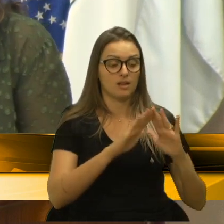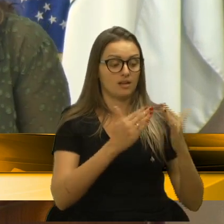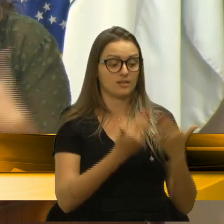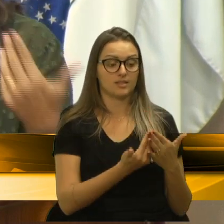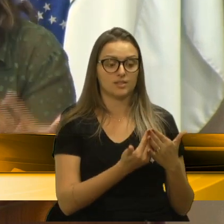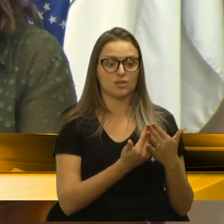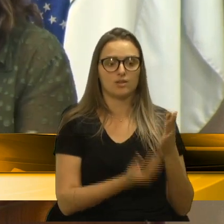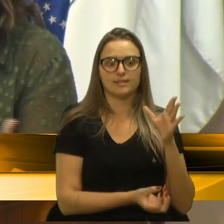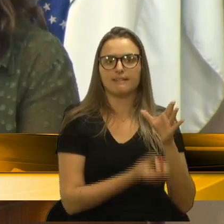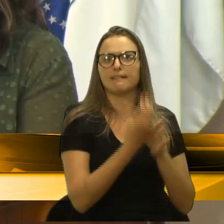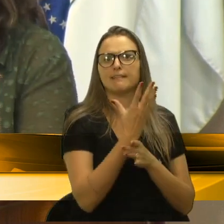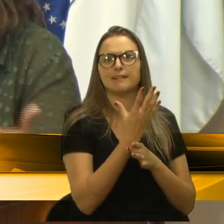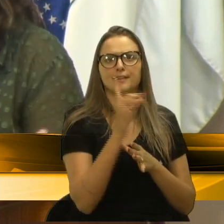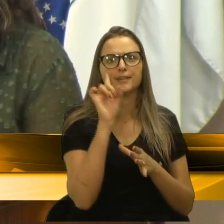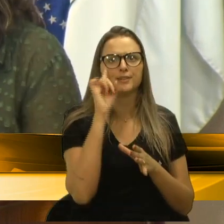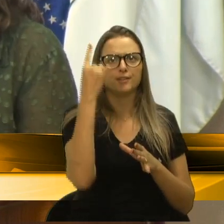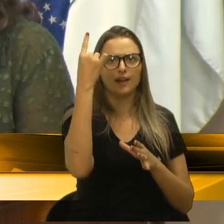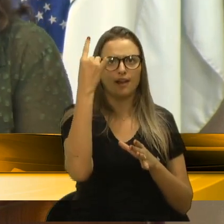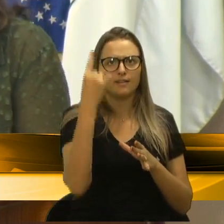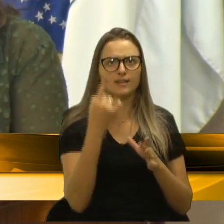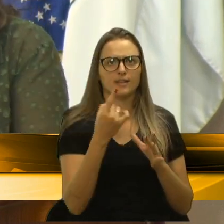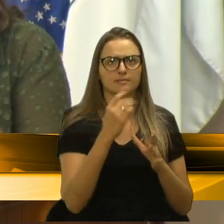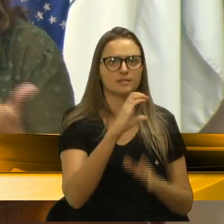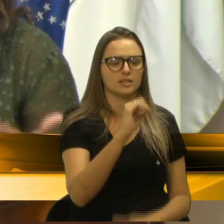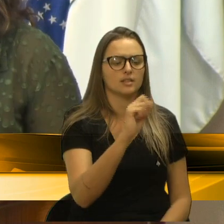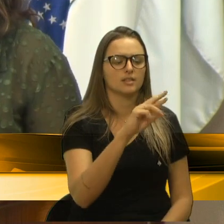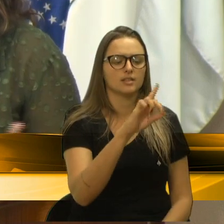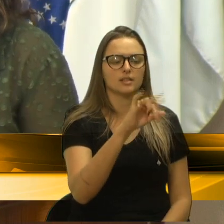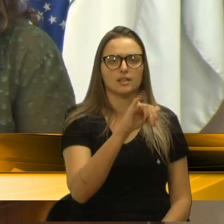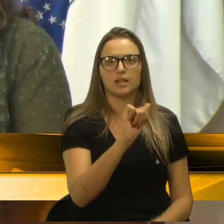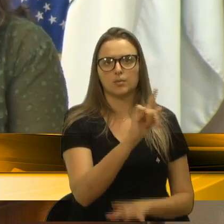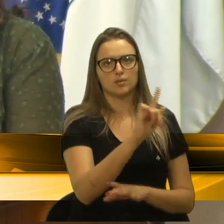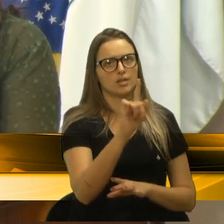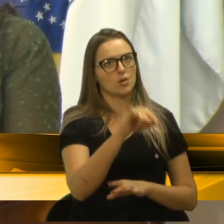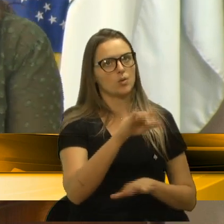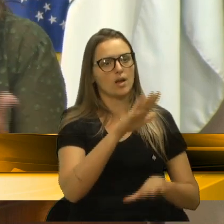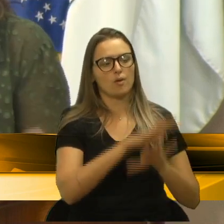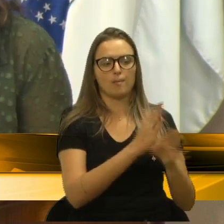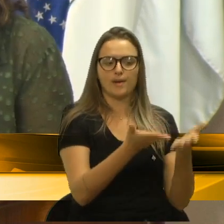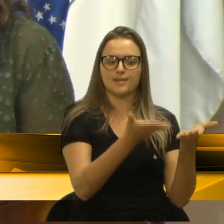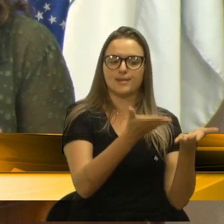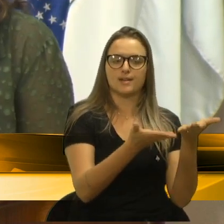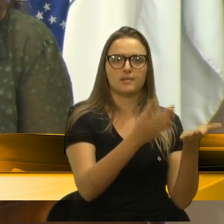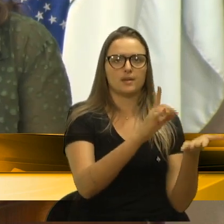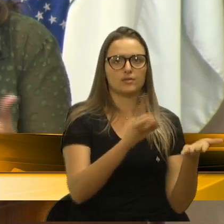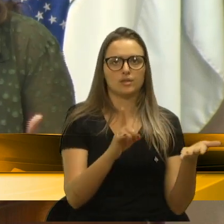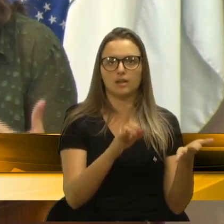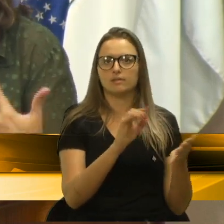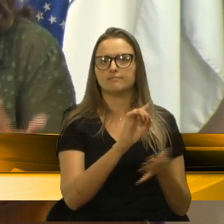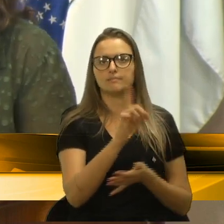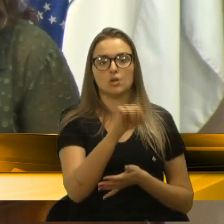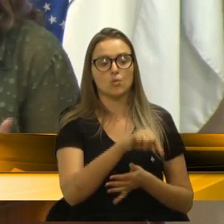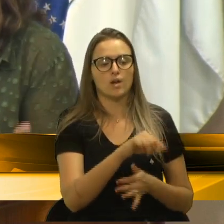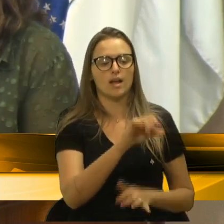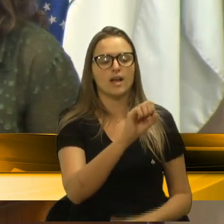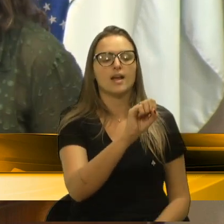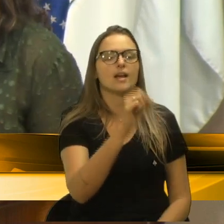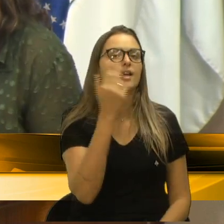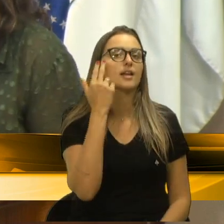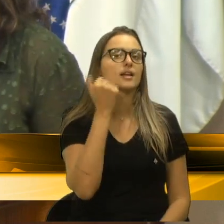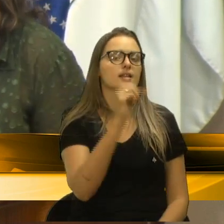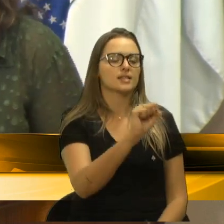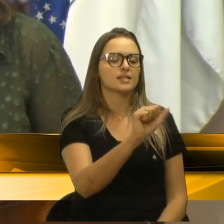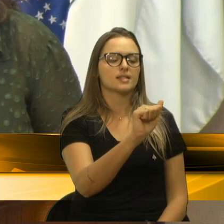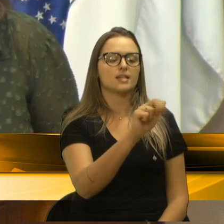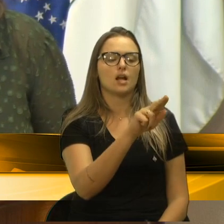estão inventando um cardápio que não é o mais saudável possível, não é o mais equilibrado possível, para que, né, dê